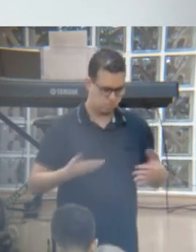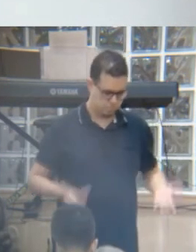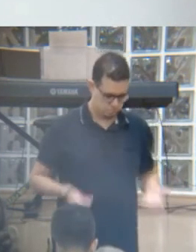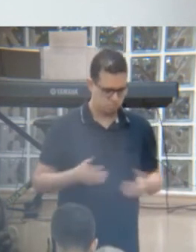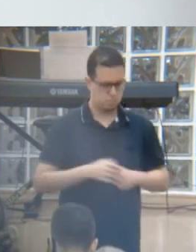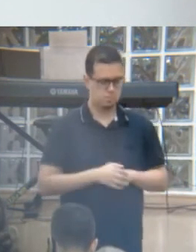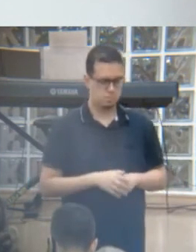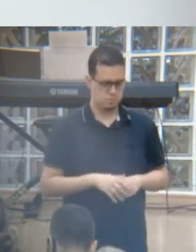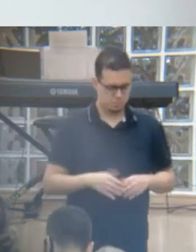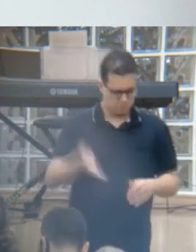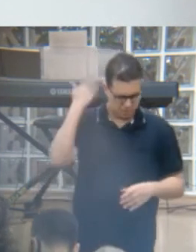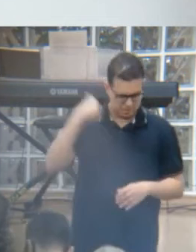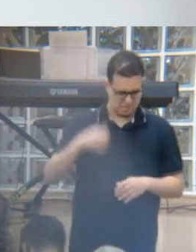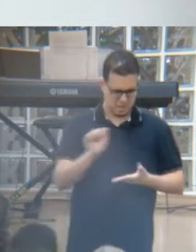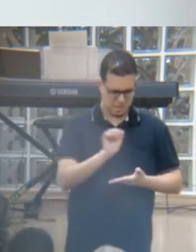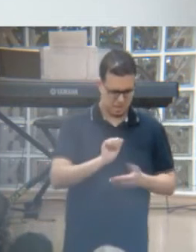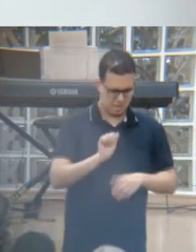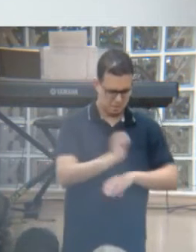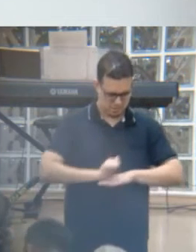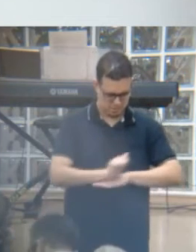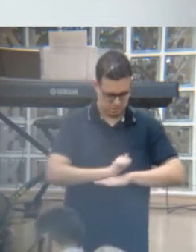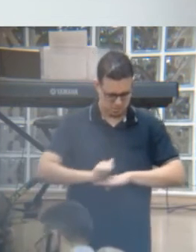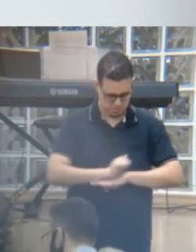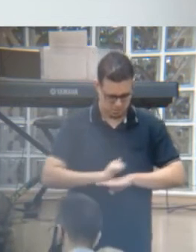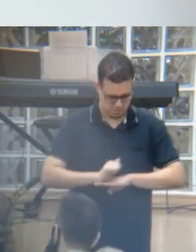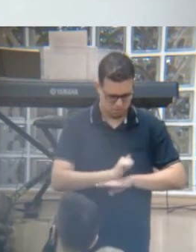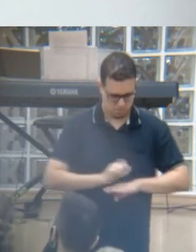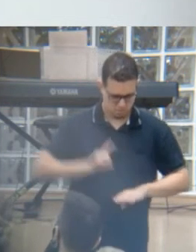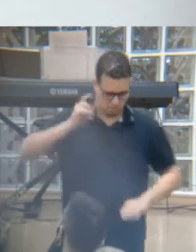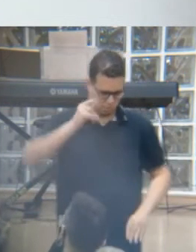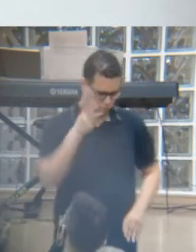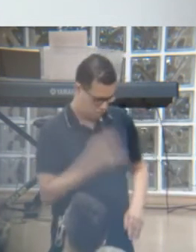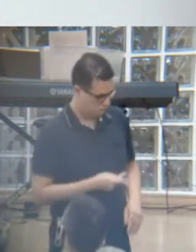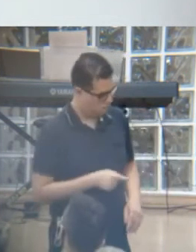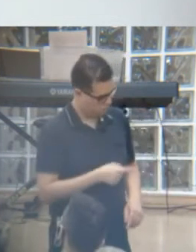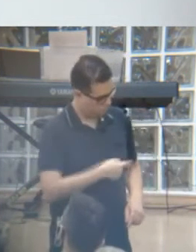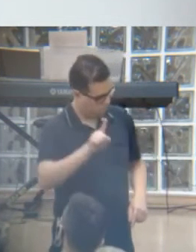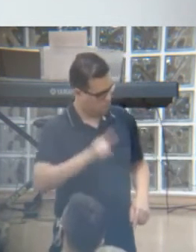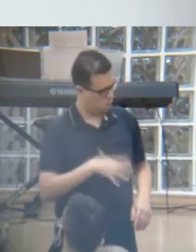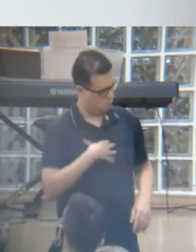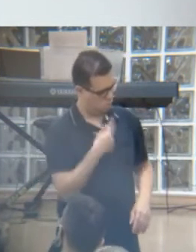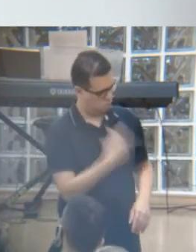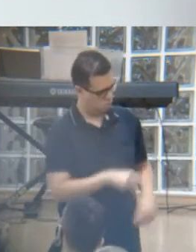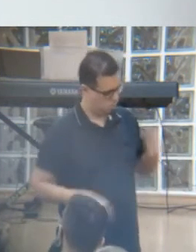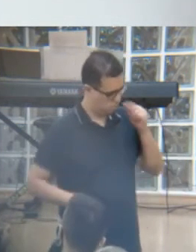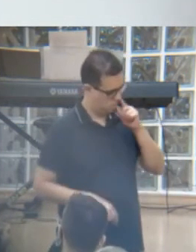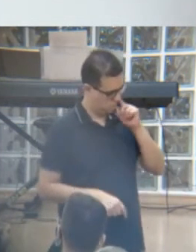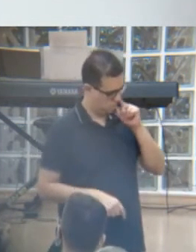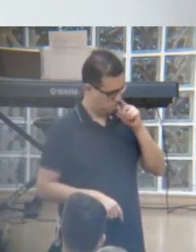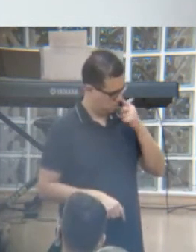teu filho, como sacrifício, como uma oferta a Deus pelo